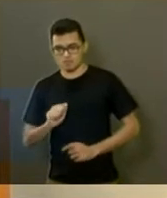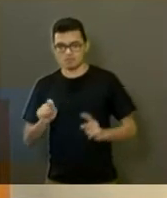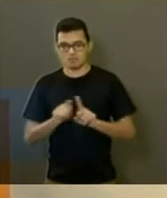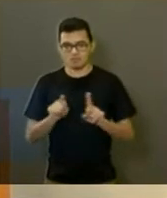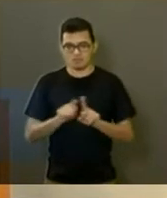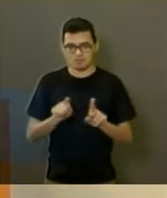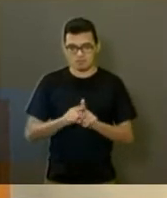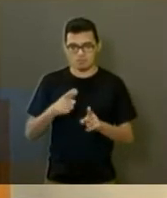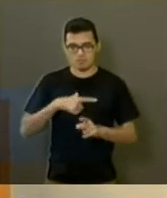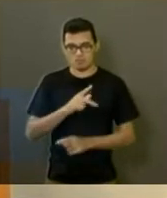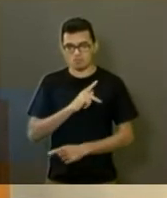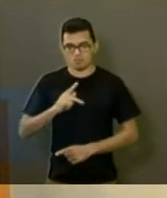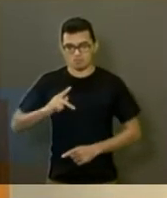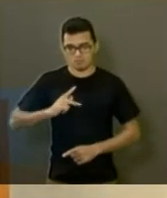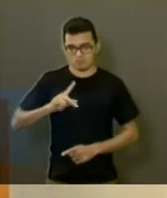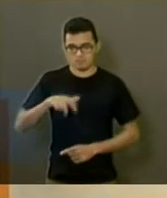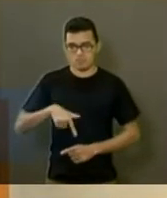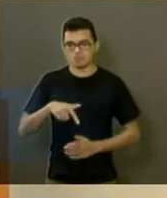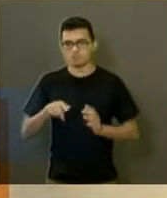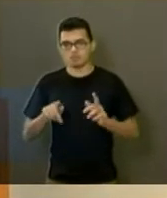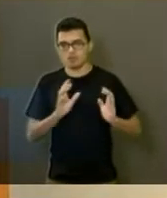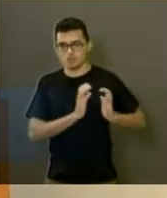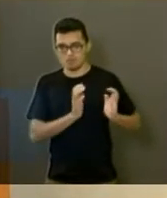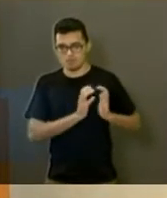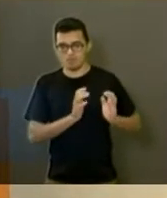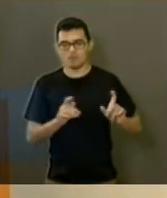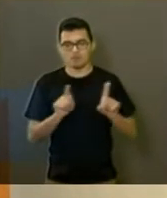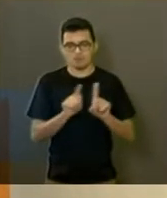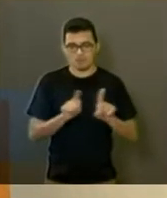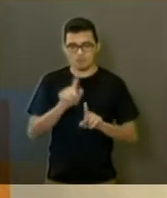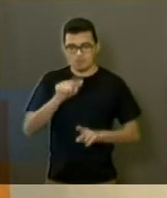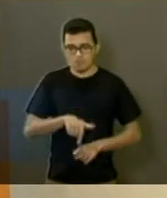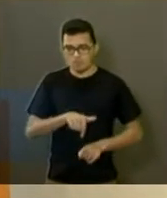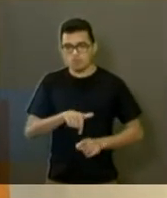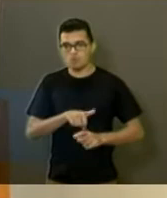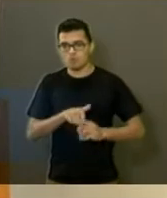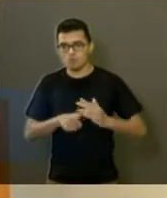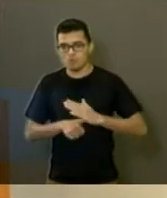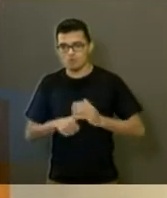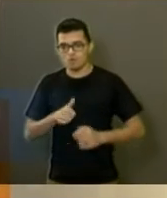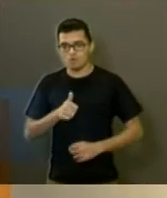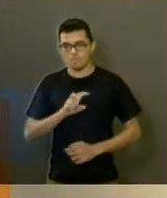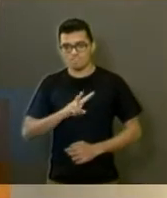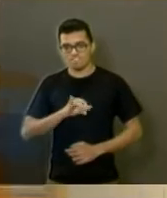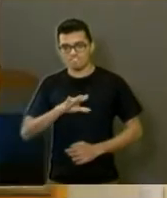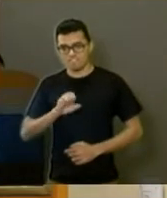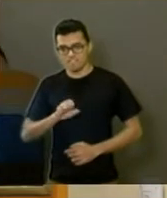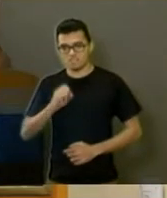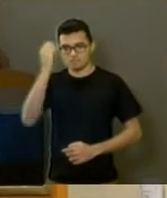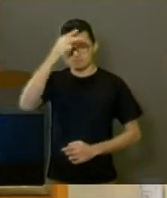presidente da Feira da Bondade da APAE e também vice-prefeito eleito de Araraquara.